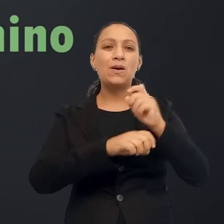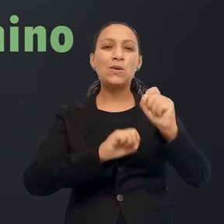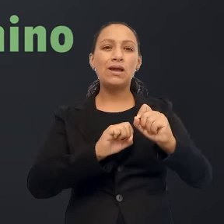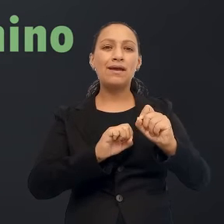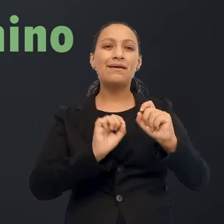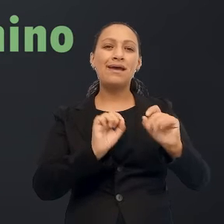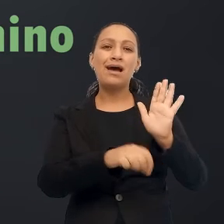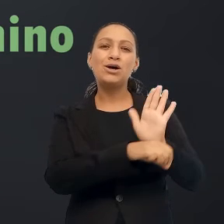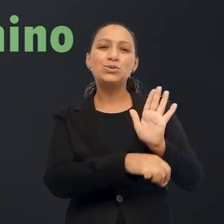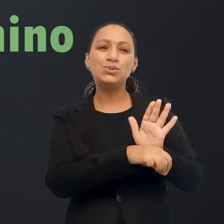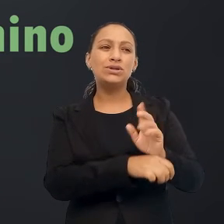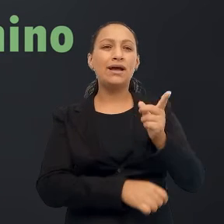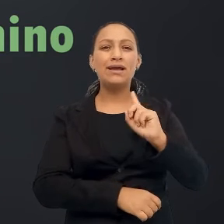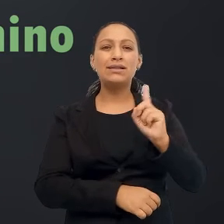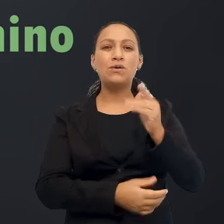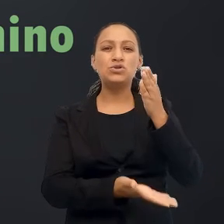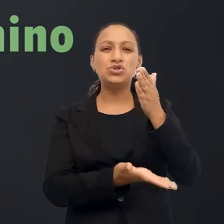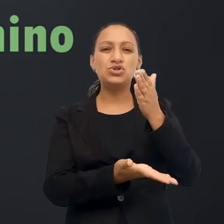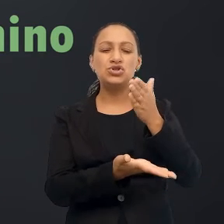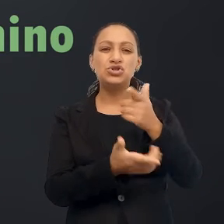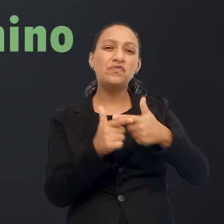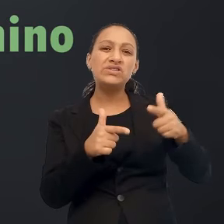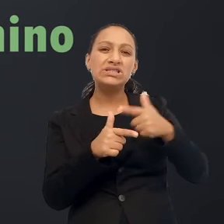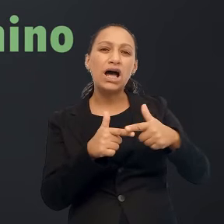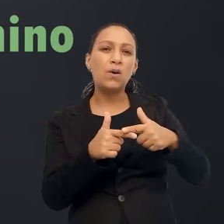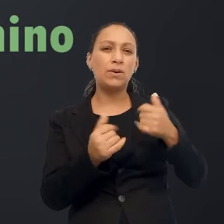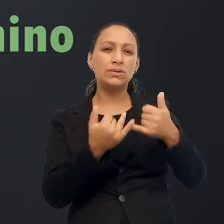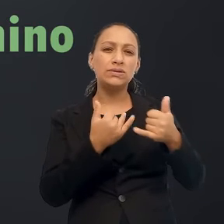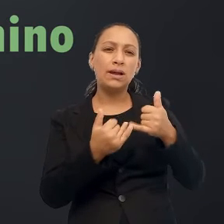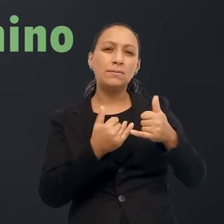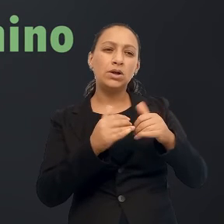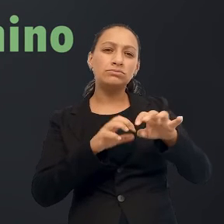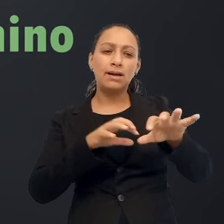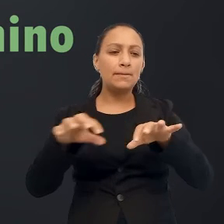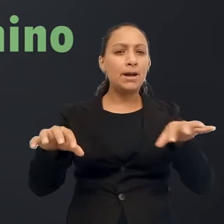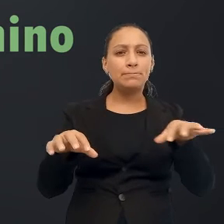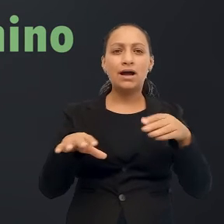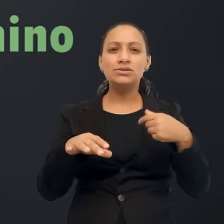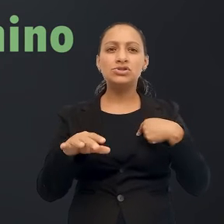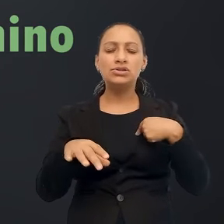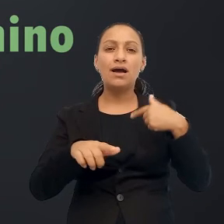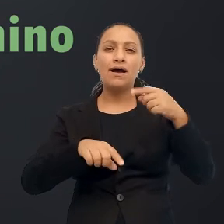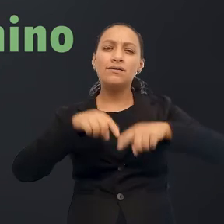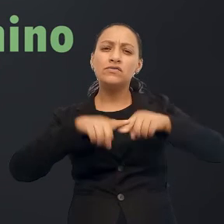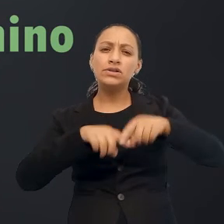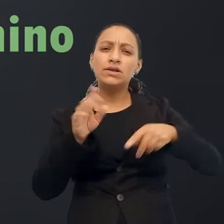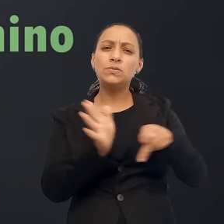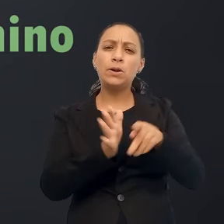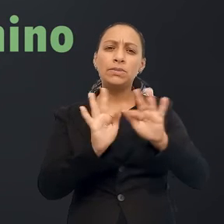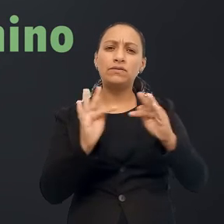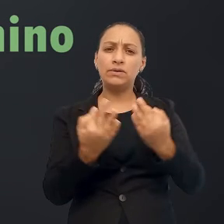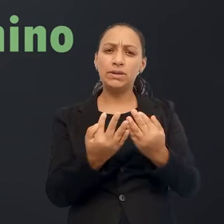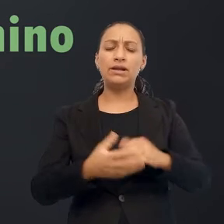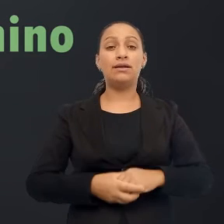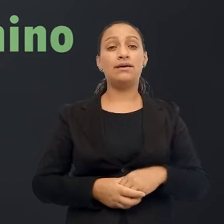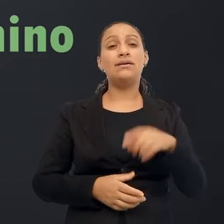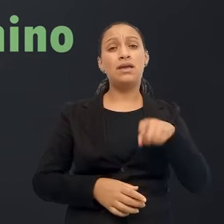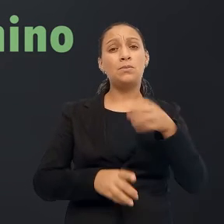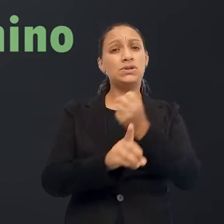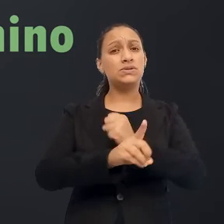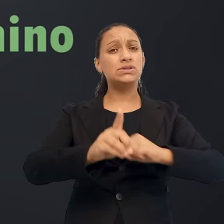de tarefas familiares. E isso acaba, por parte da sociedade de uma forma